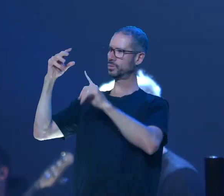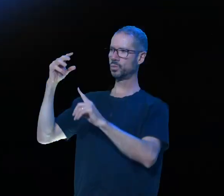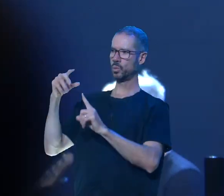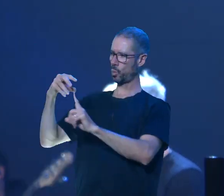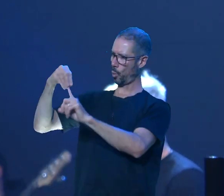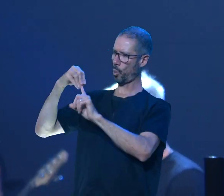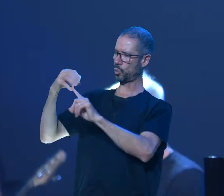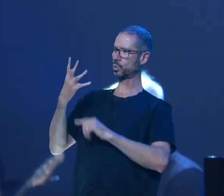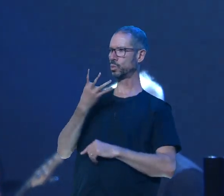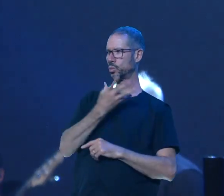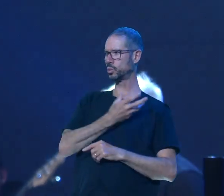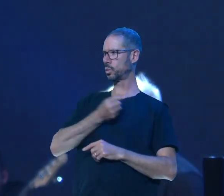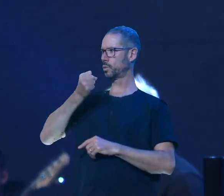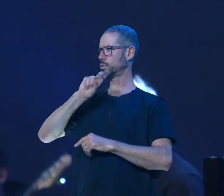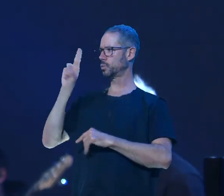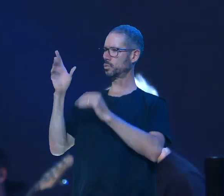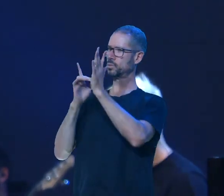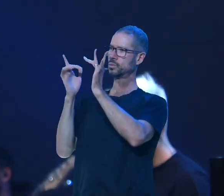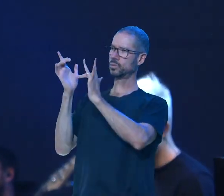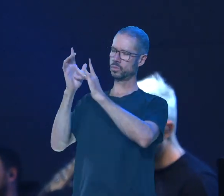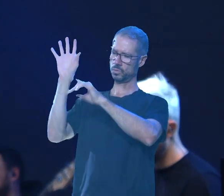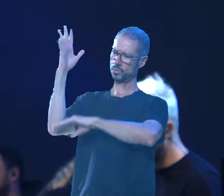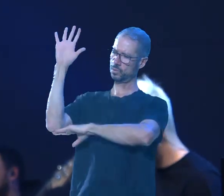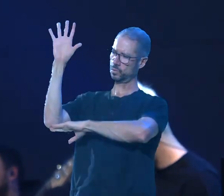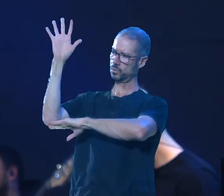de Jesus.